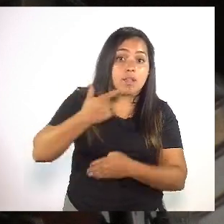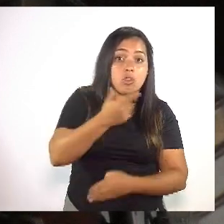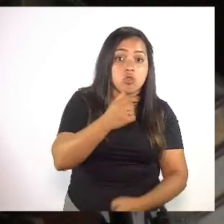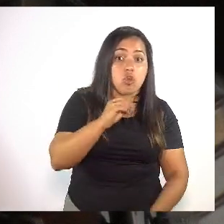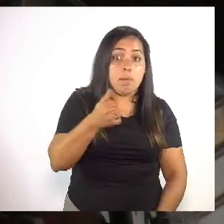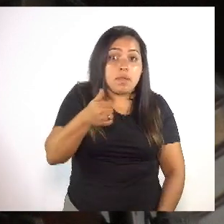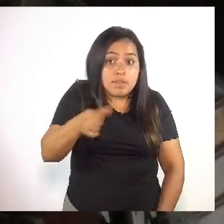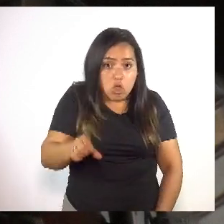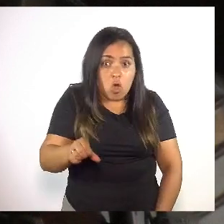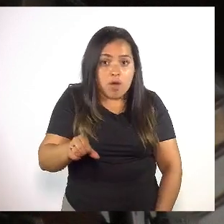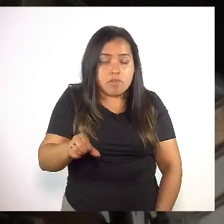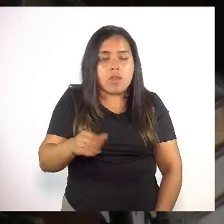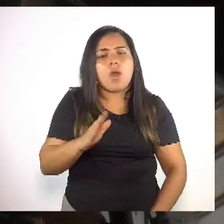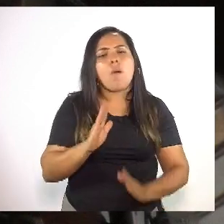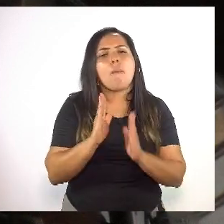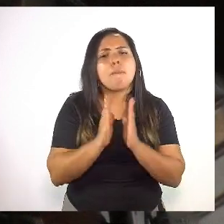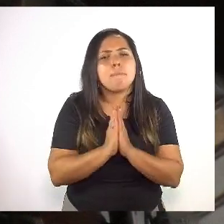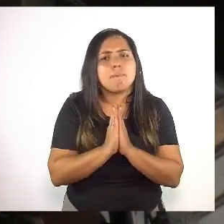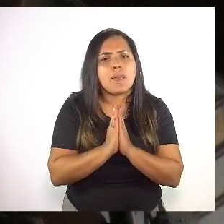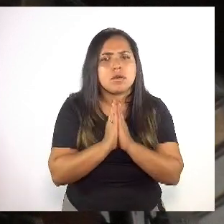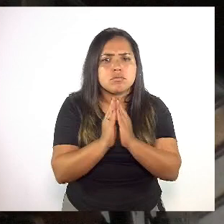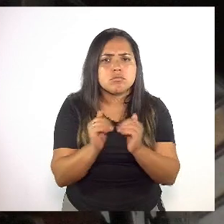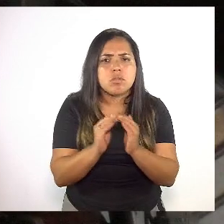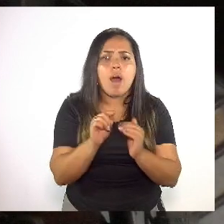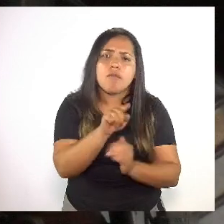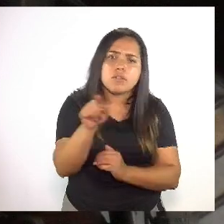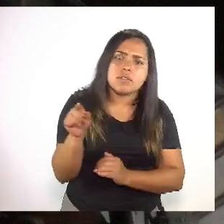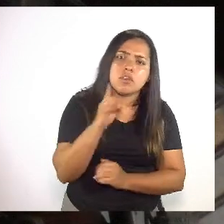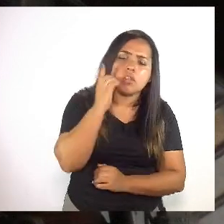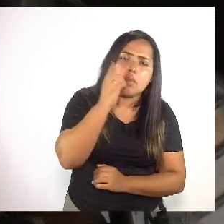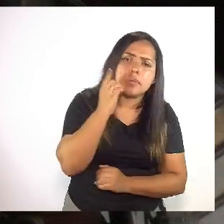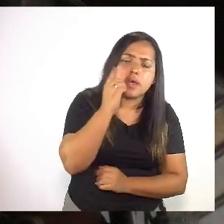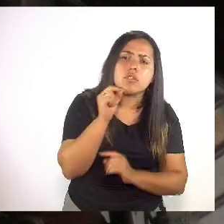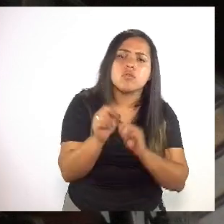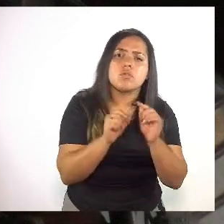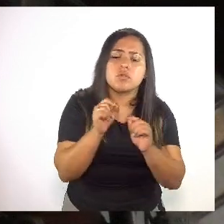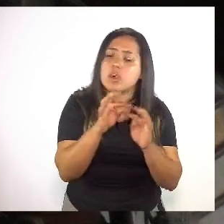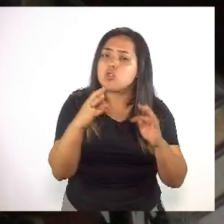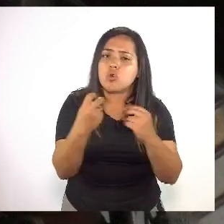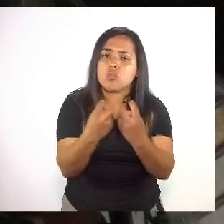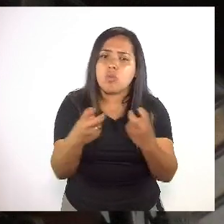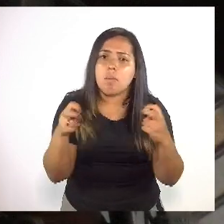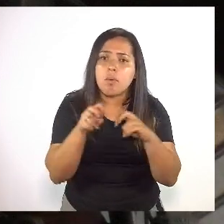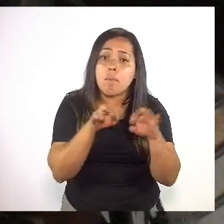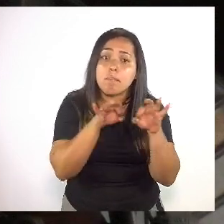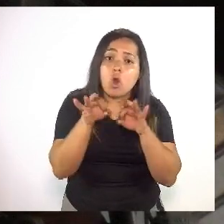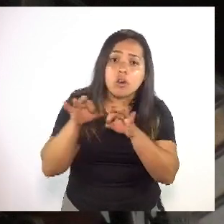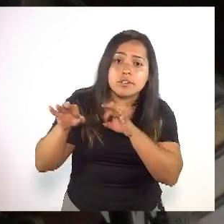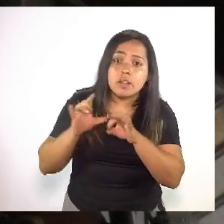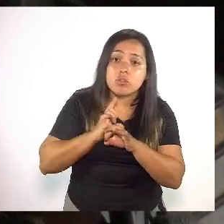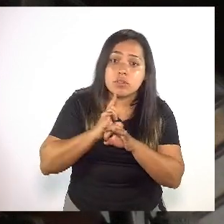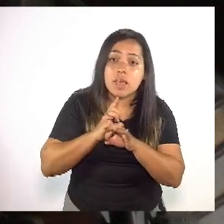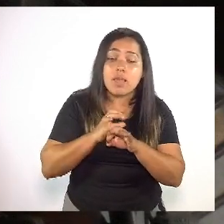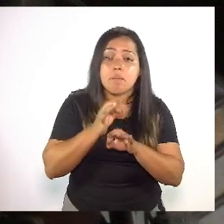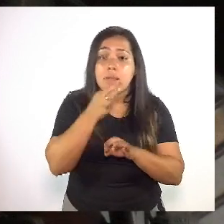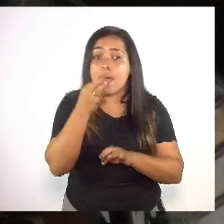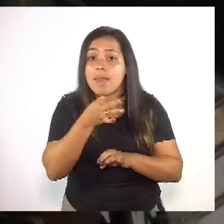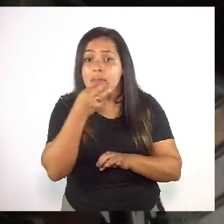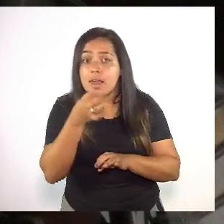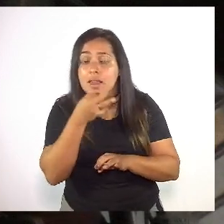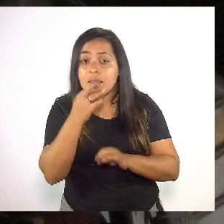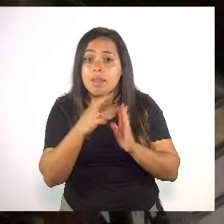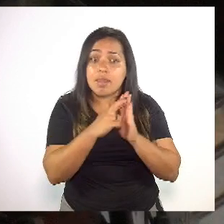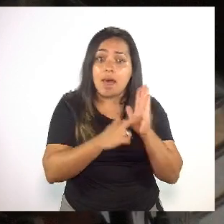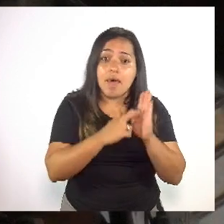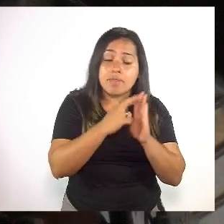senhores deputados e membros da Comissão de Orçamento que tenha algum projeto para relatar, que seus